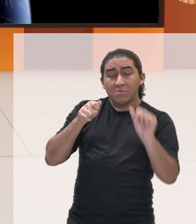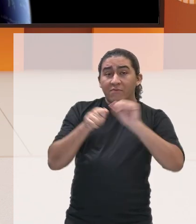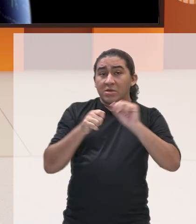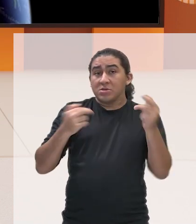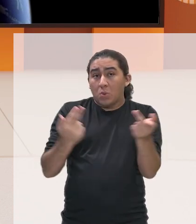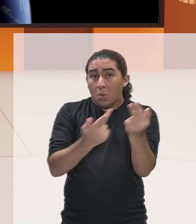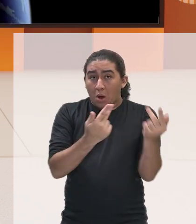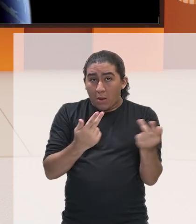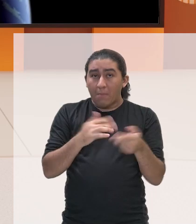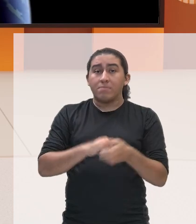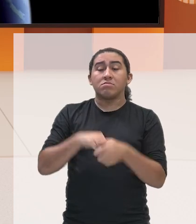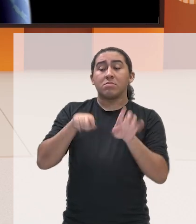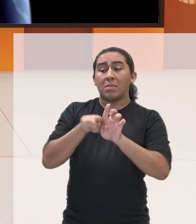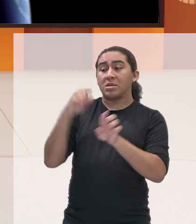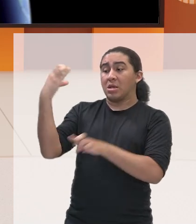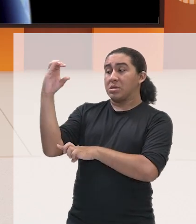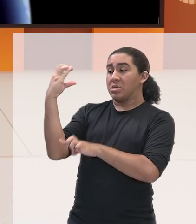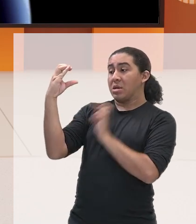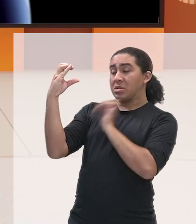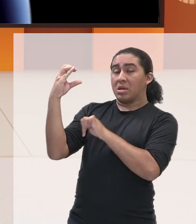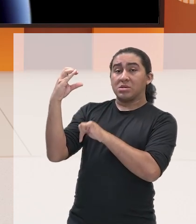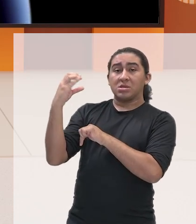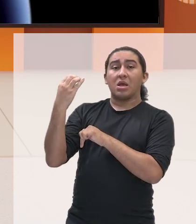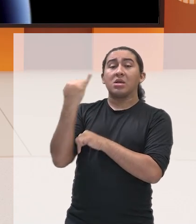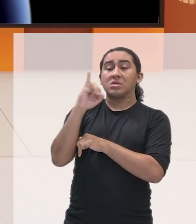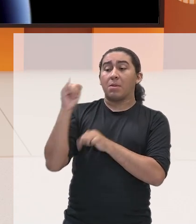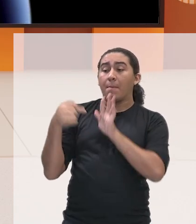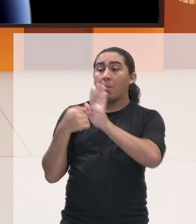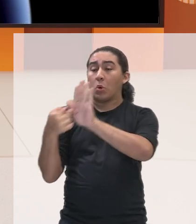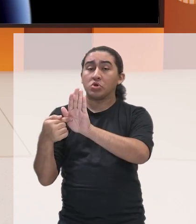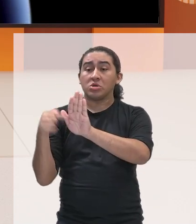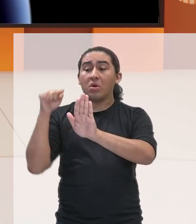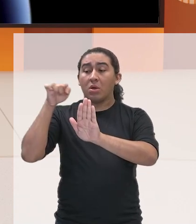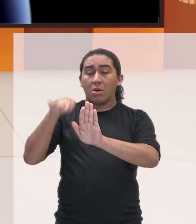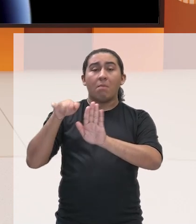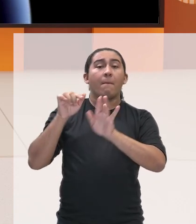Mas o conhecimento científico ele é um conhecimento que ele não pode ser